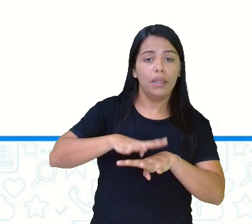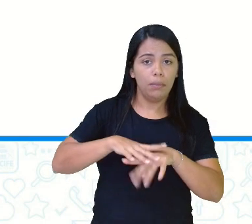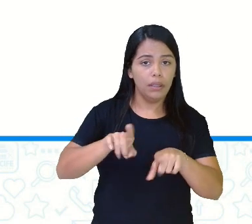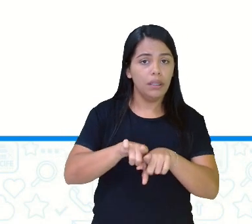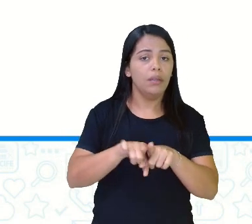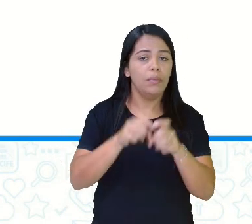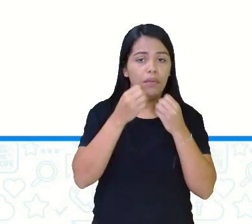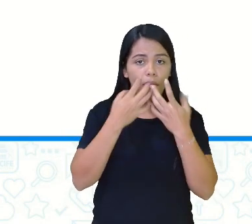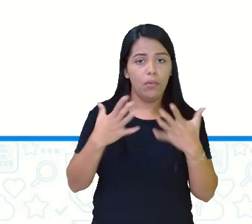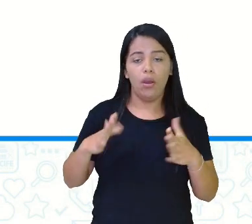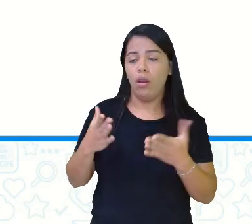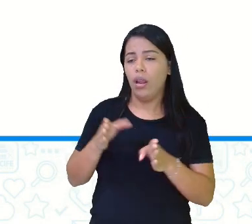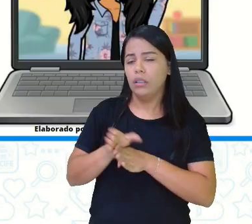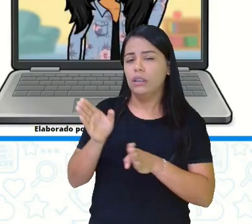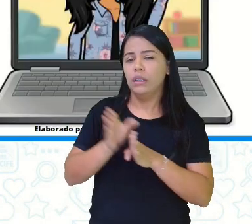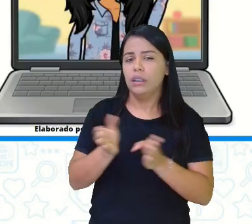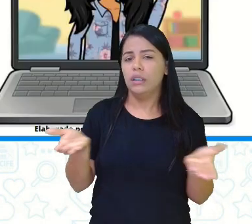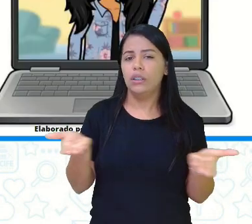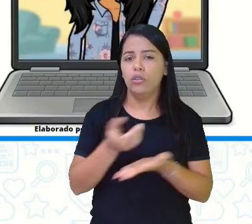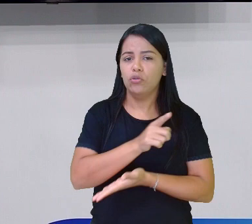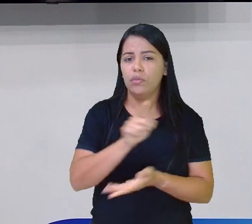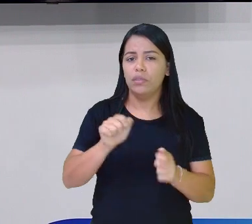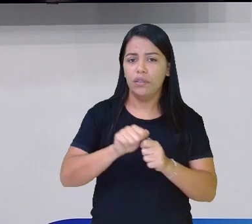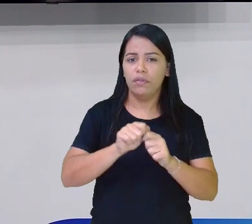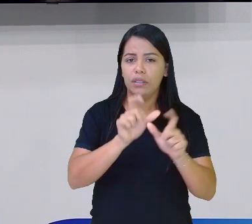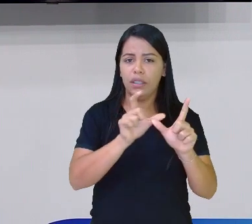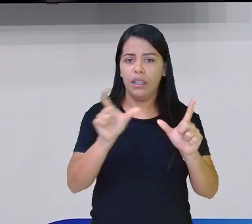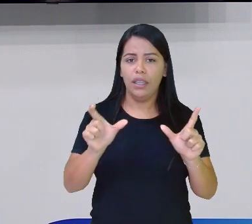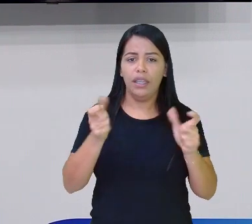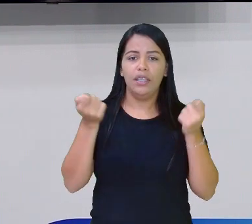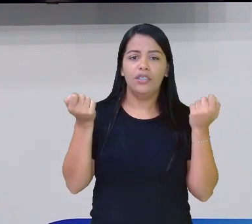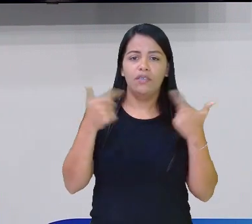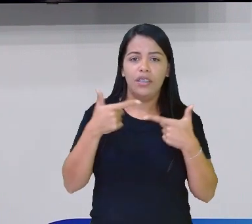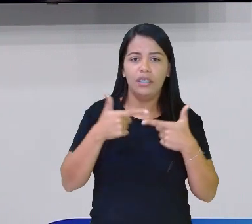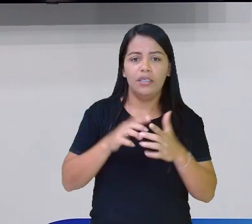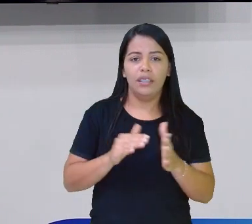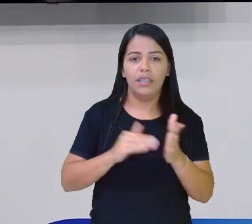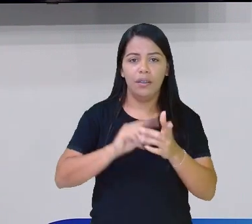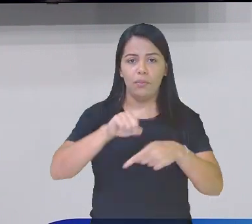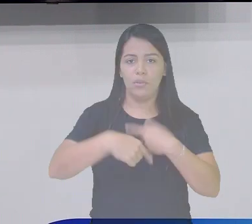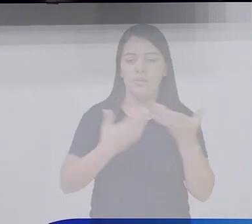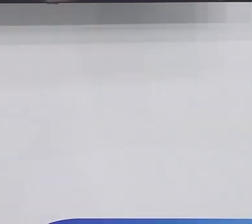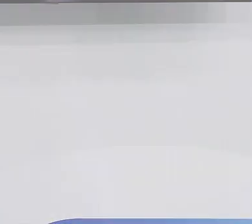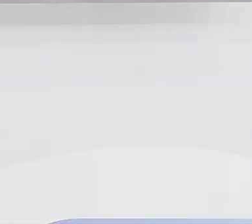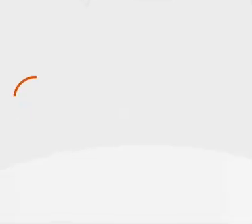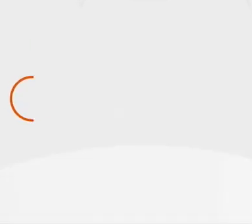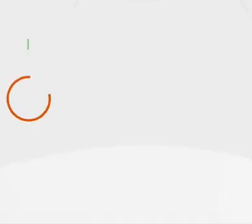de hoje. Você vai elaborar aquela tirinha bem divertidas. Até a próxima, tchau, tchau.